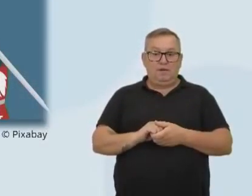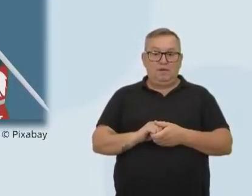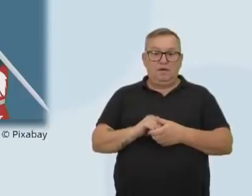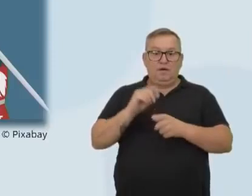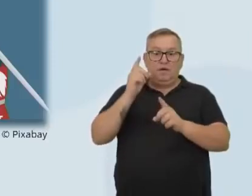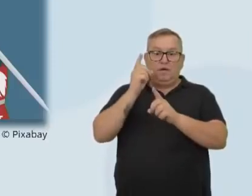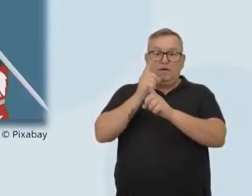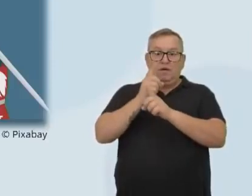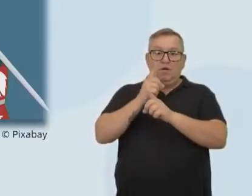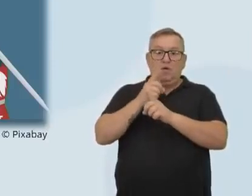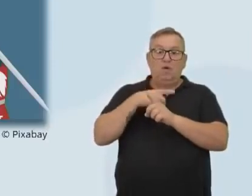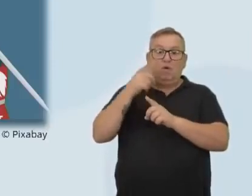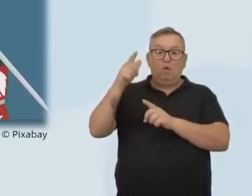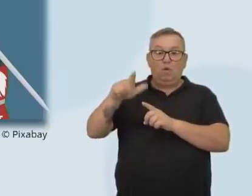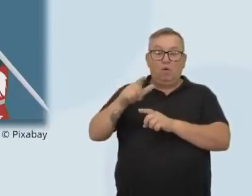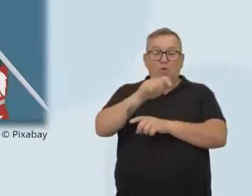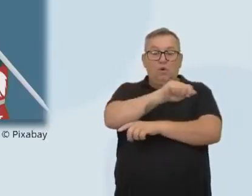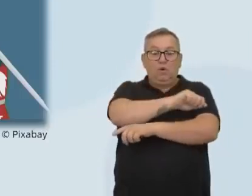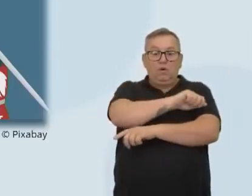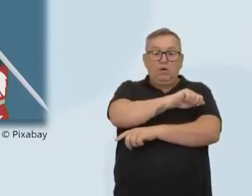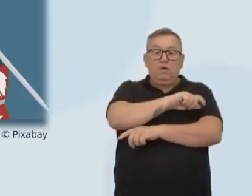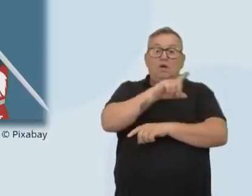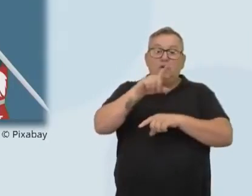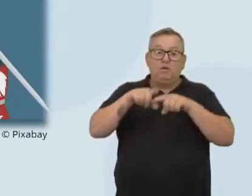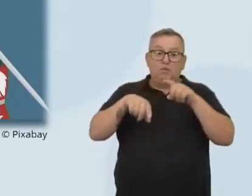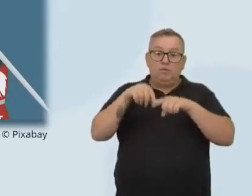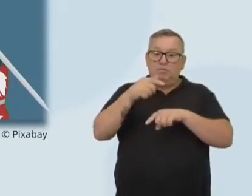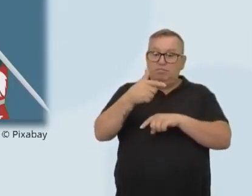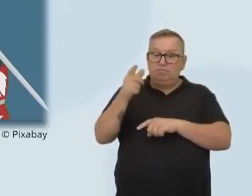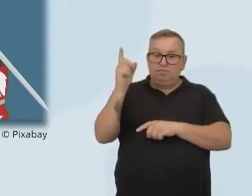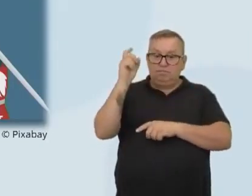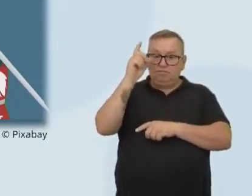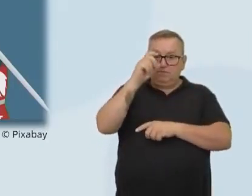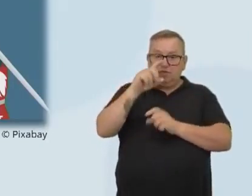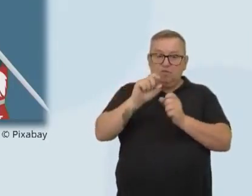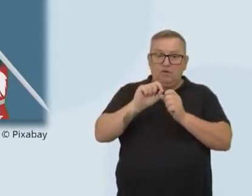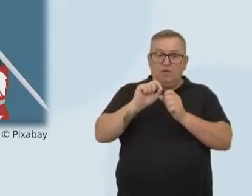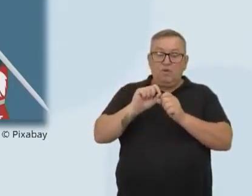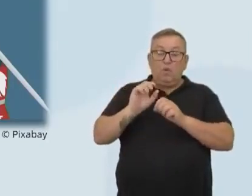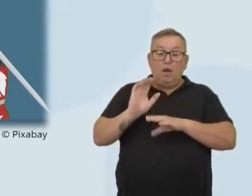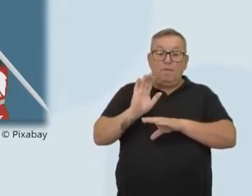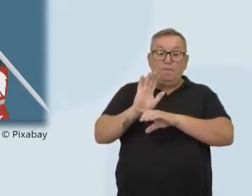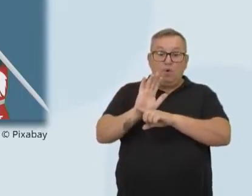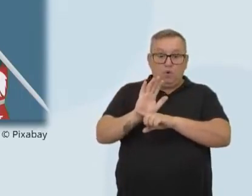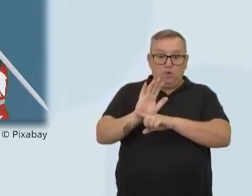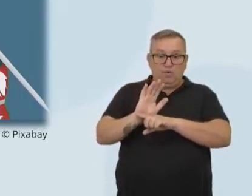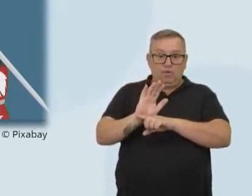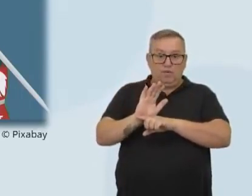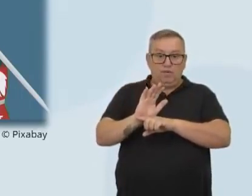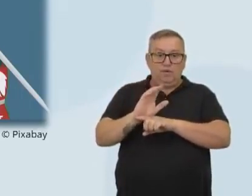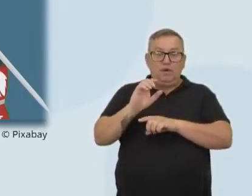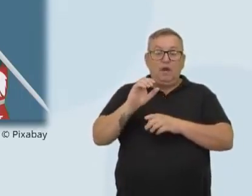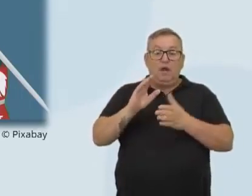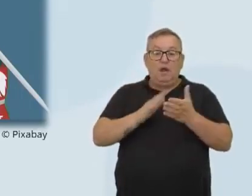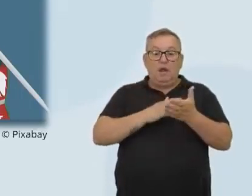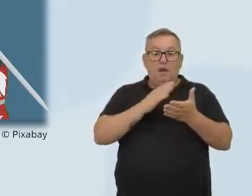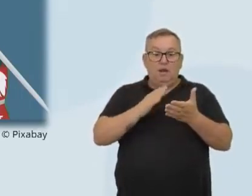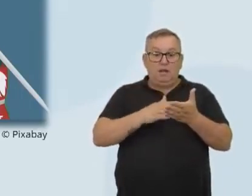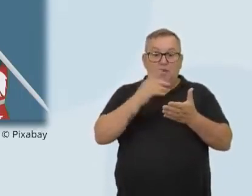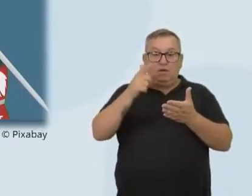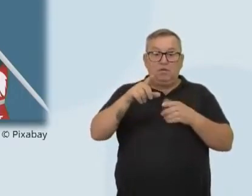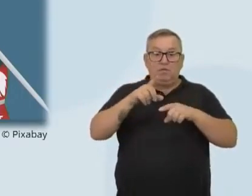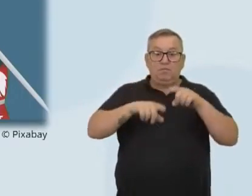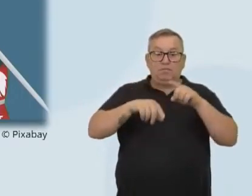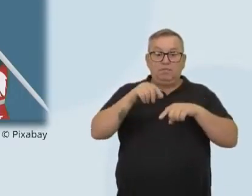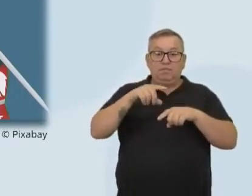com os outros estudantes quais são as matérias em que ambos estejam com dificuldade e crie uma rede de apoio, uma liga de apoio. Seus cadernos e livros e outros